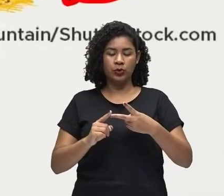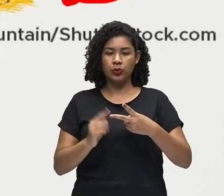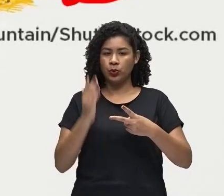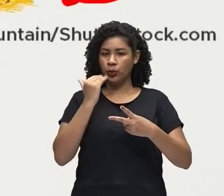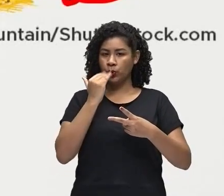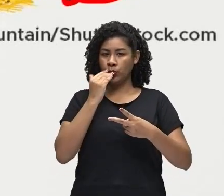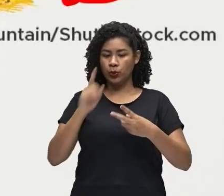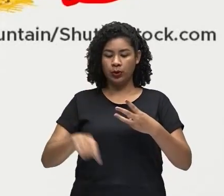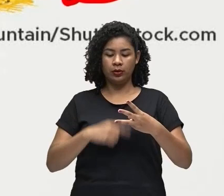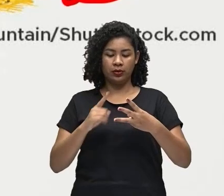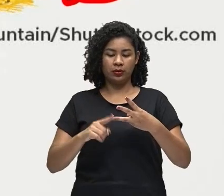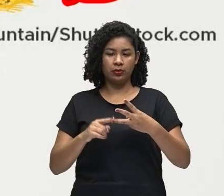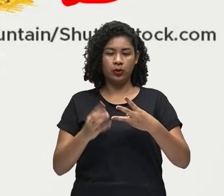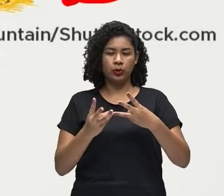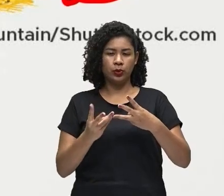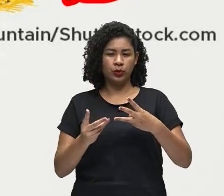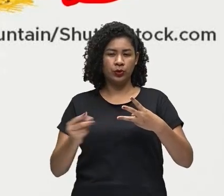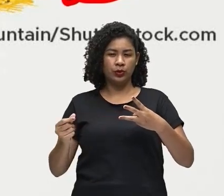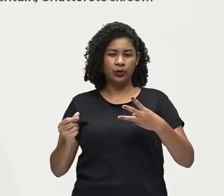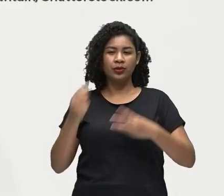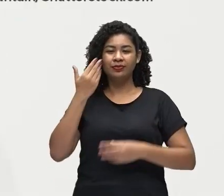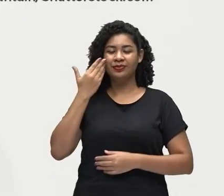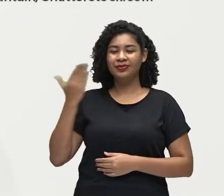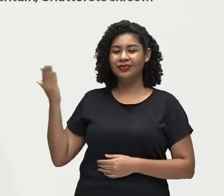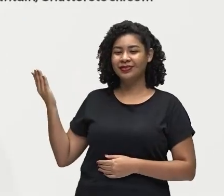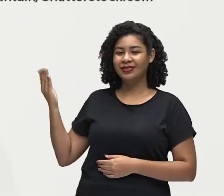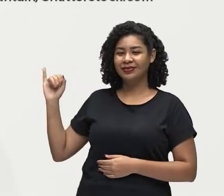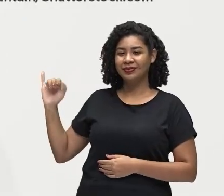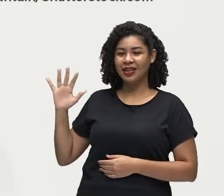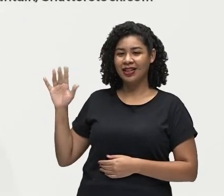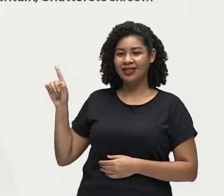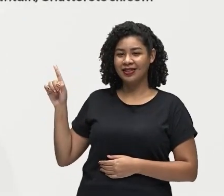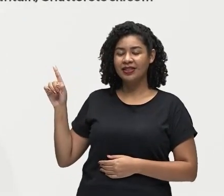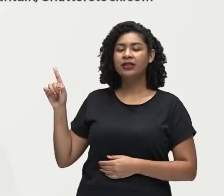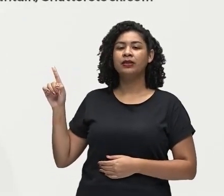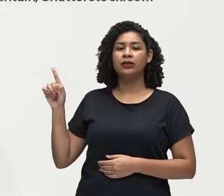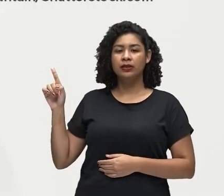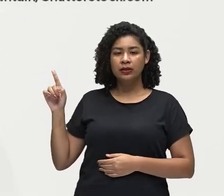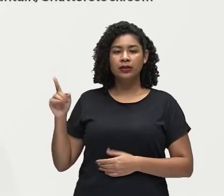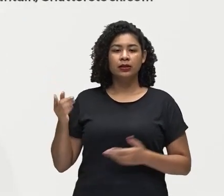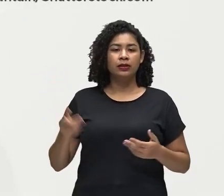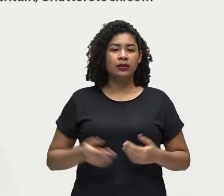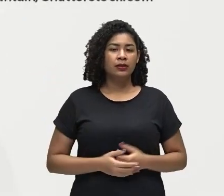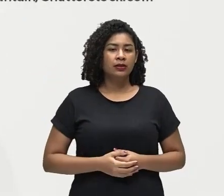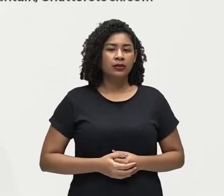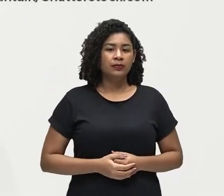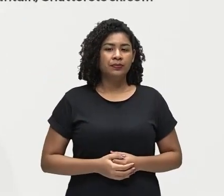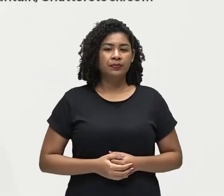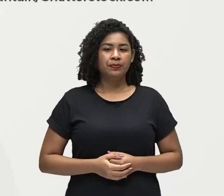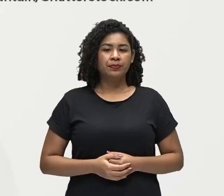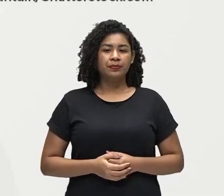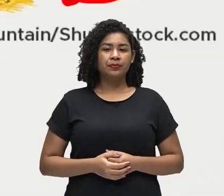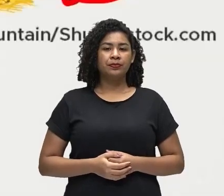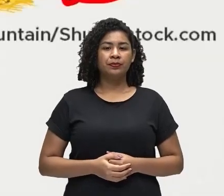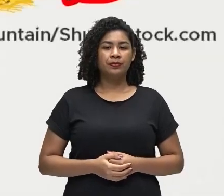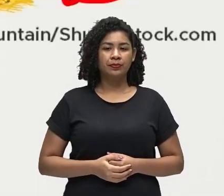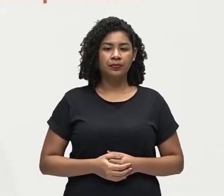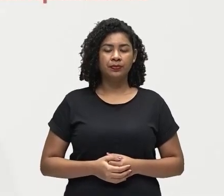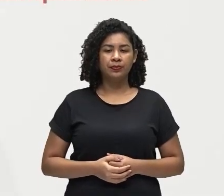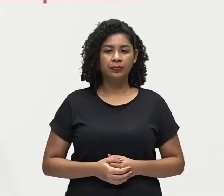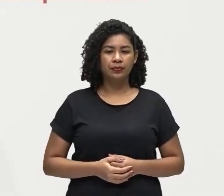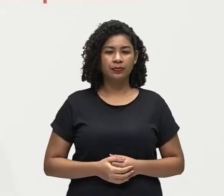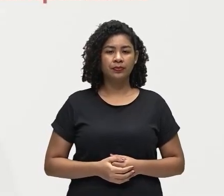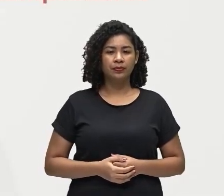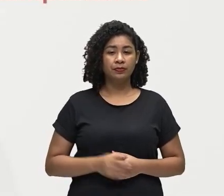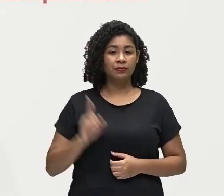decompositores. Aqui aí na imagem que a gente pôde visualizar, né? E agora, nessa imagem que a gente está visualizando agora, a